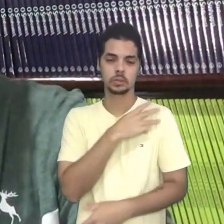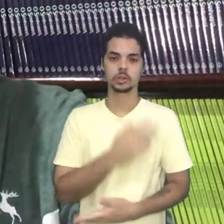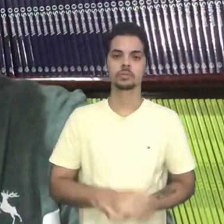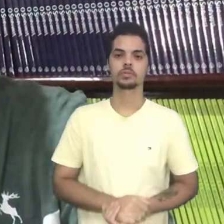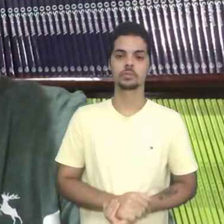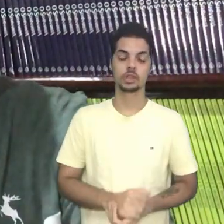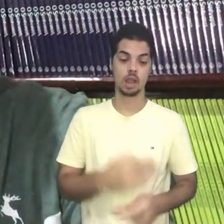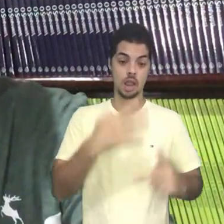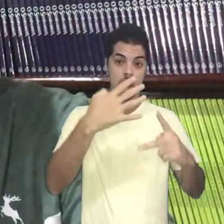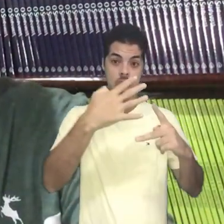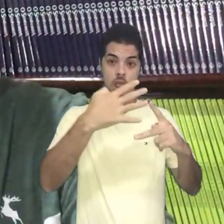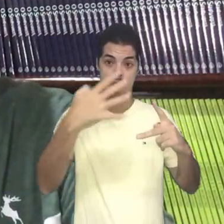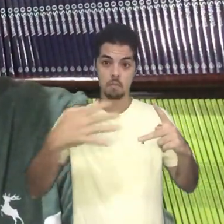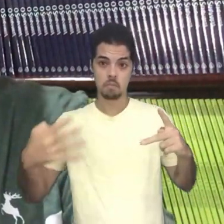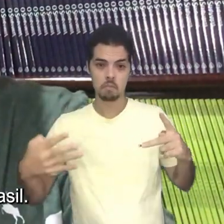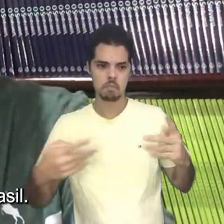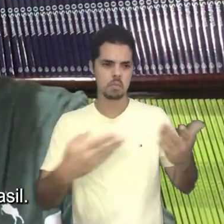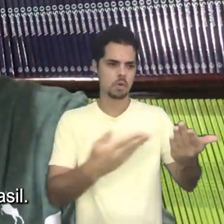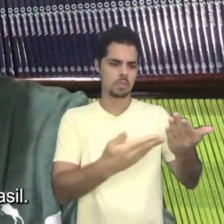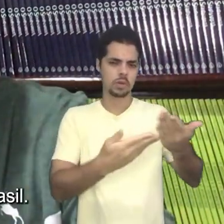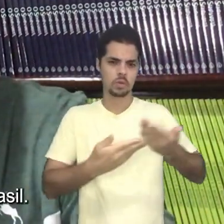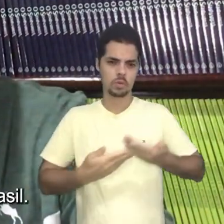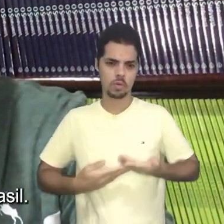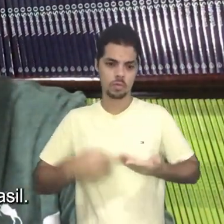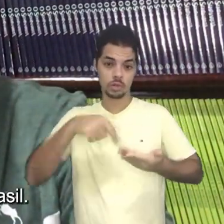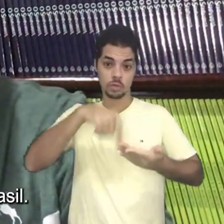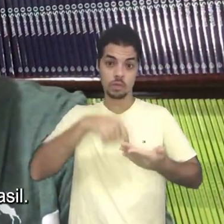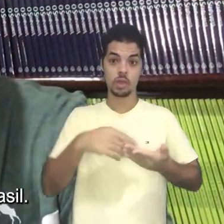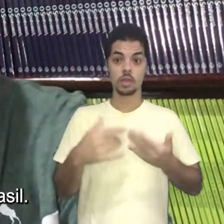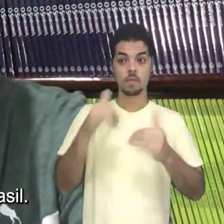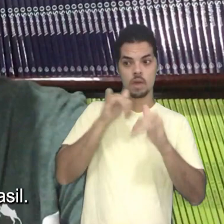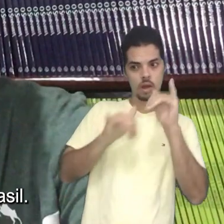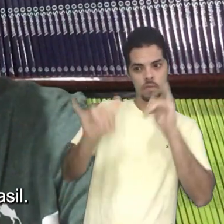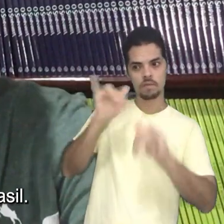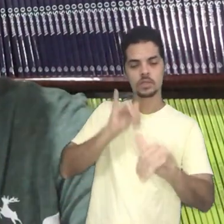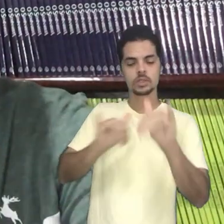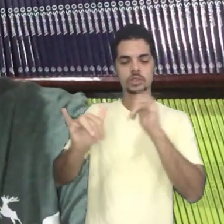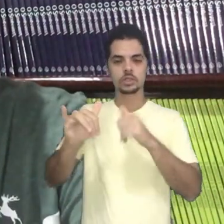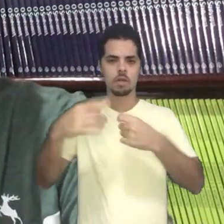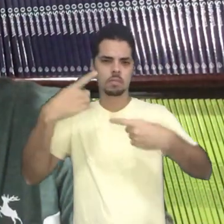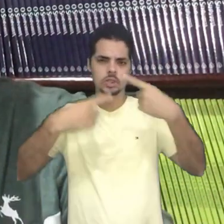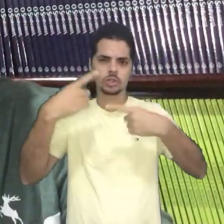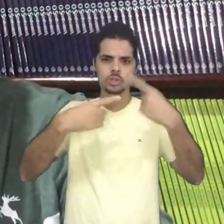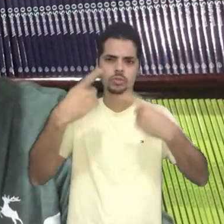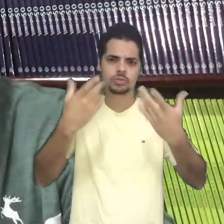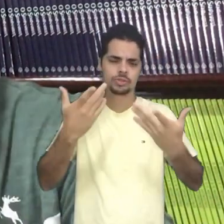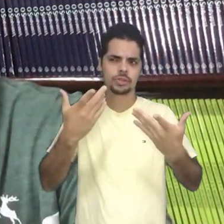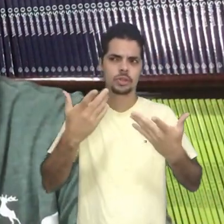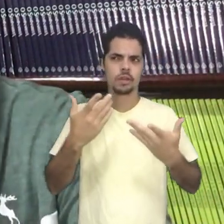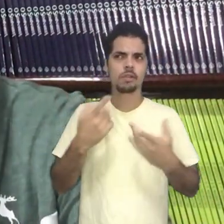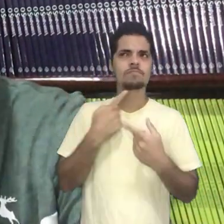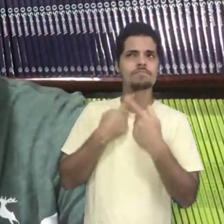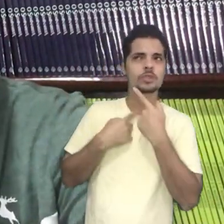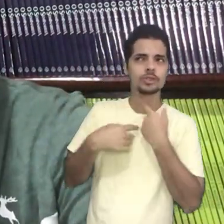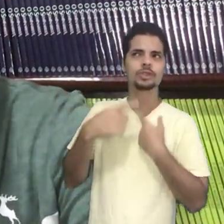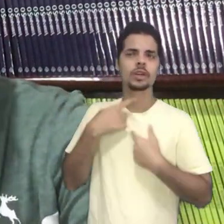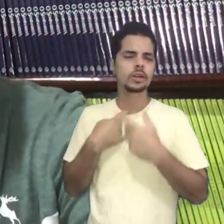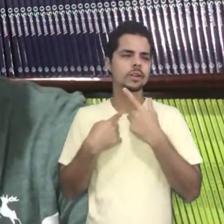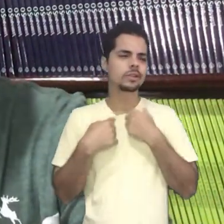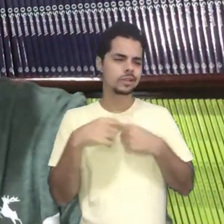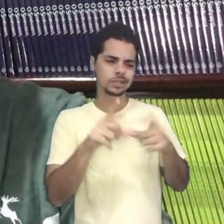para fazer parte do projeto Bicentenário da Independência do Brasil. Gostaria de falar de um